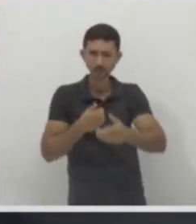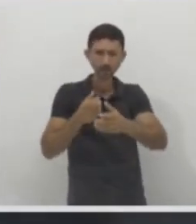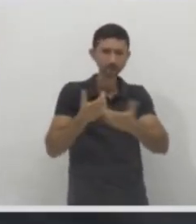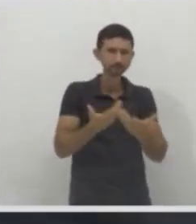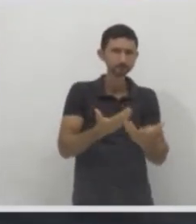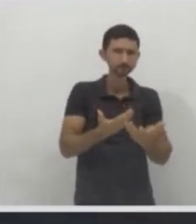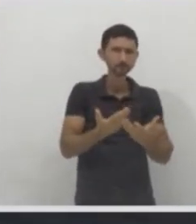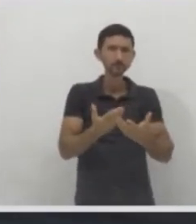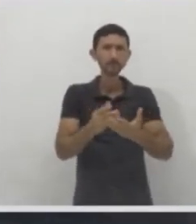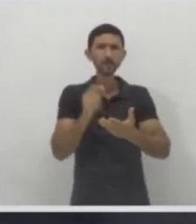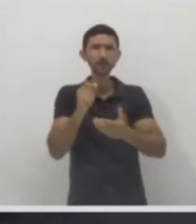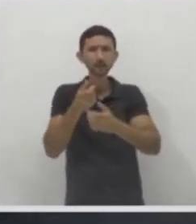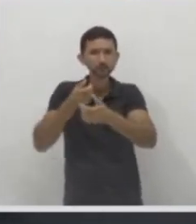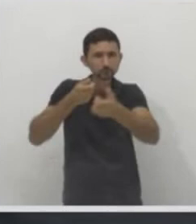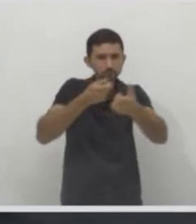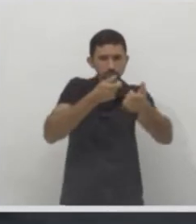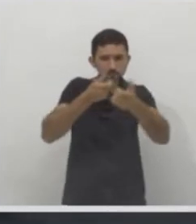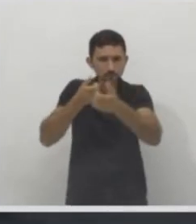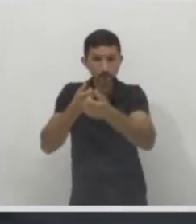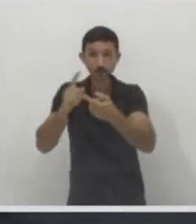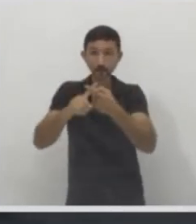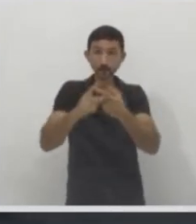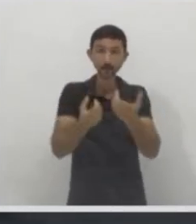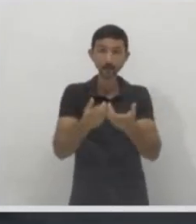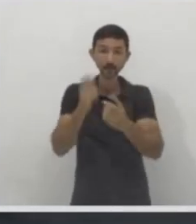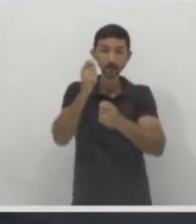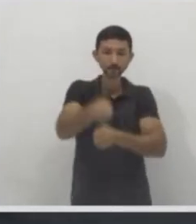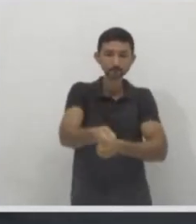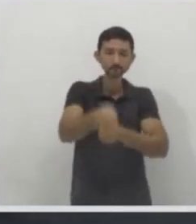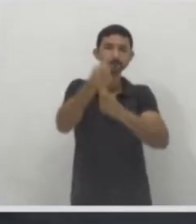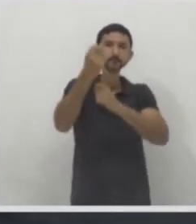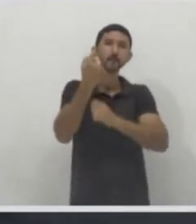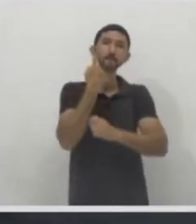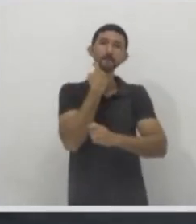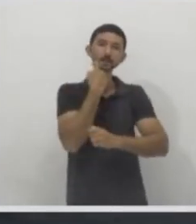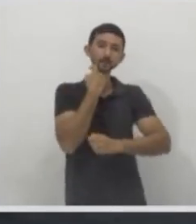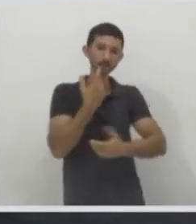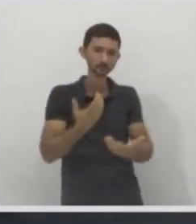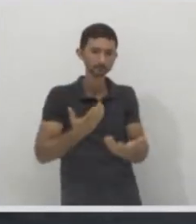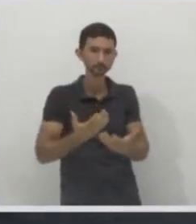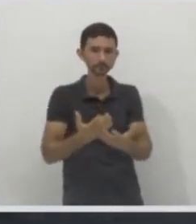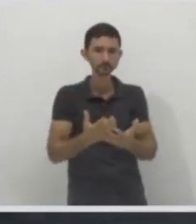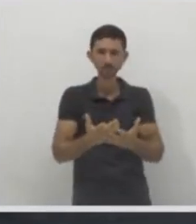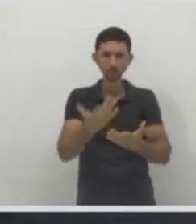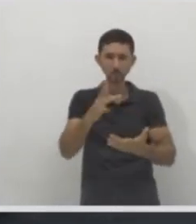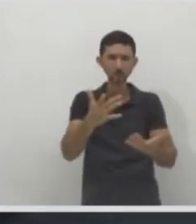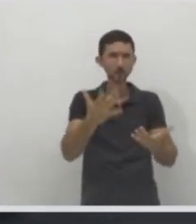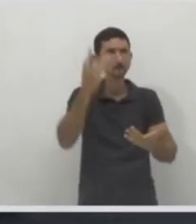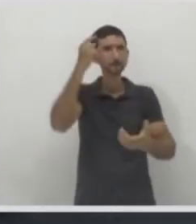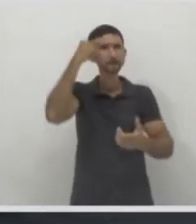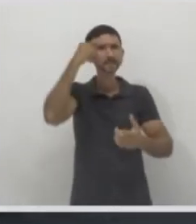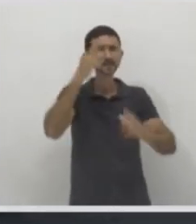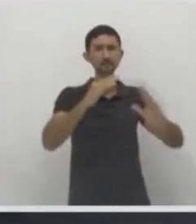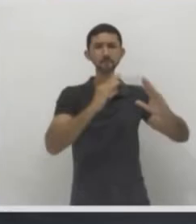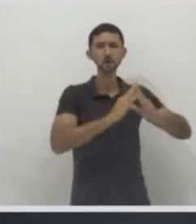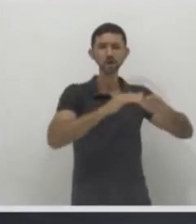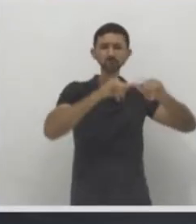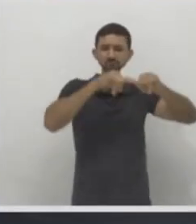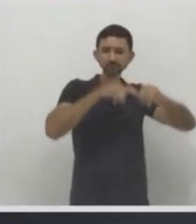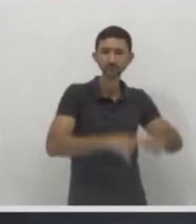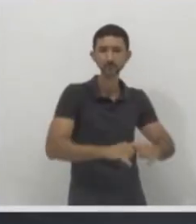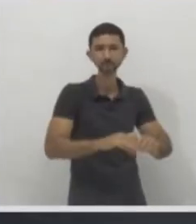principal era a caça e a pesca. Então, o homem não tinha ainda essa ideia de moradia, de se fixar em um